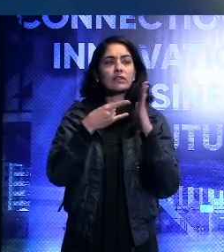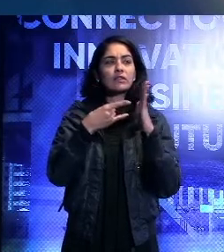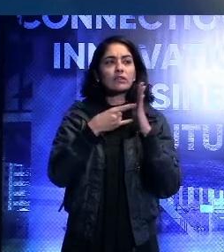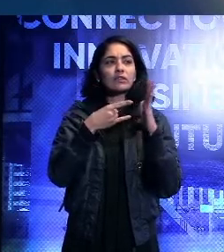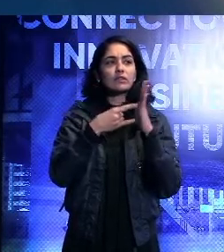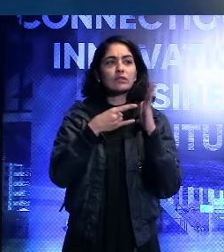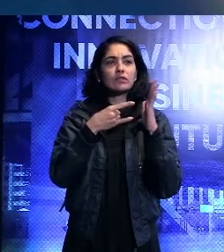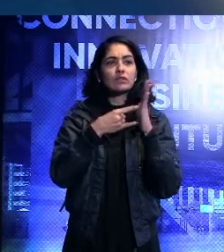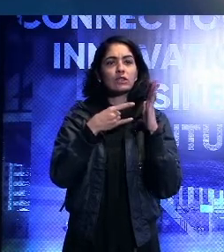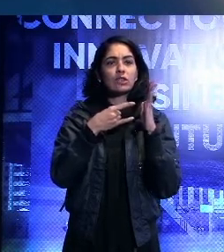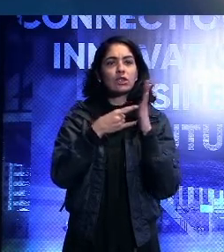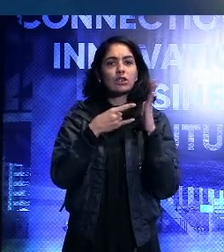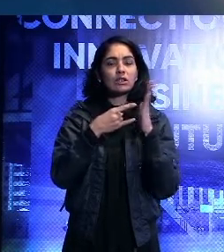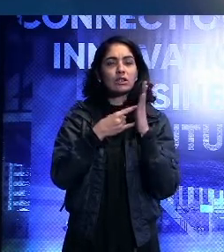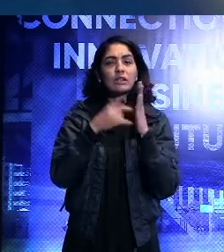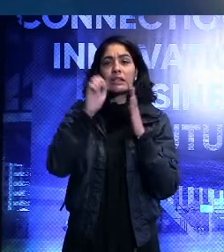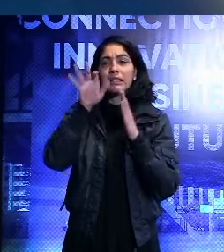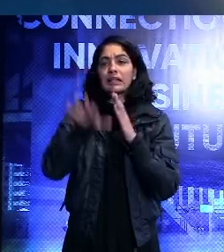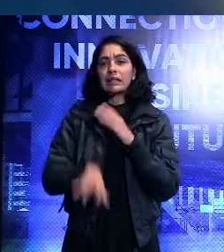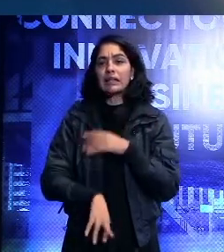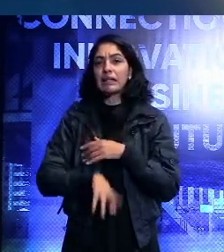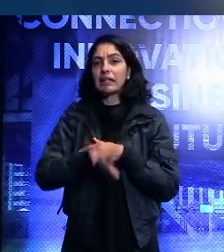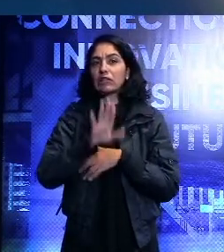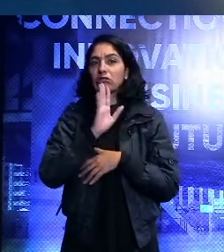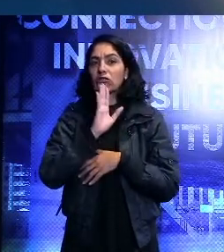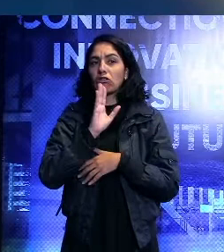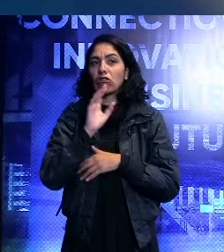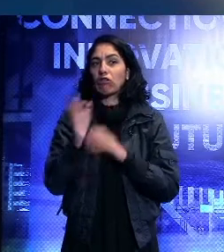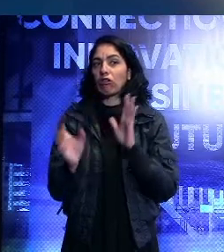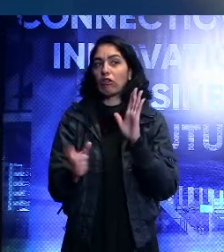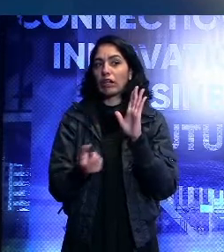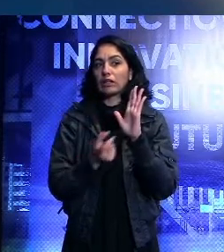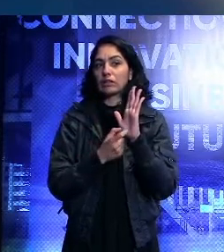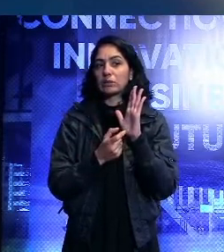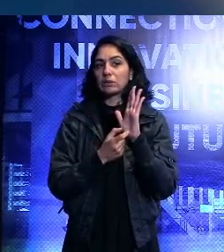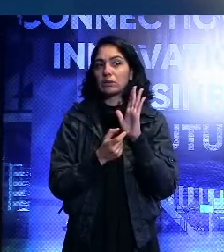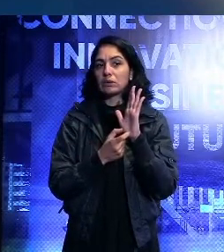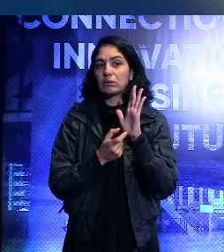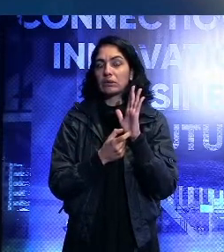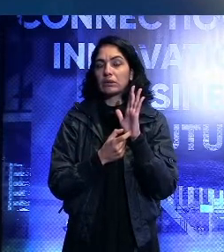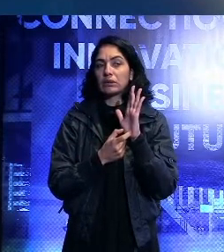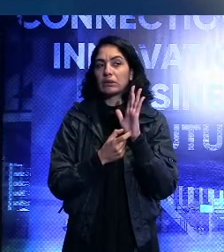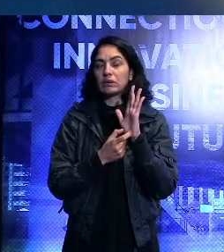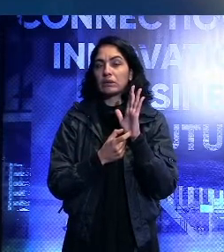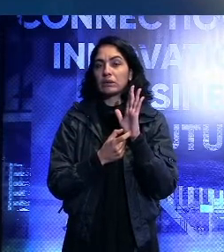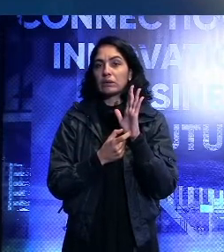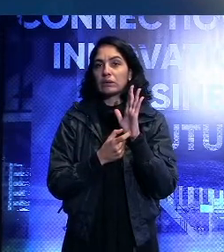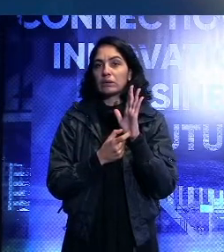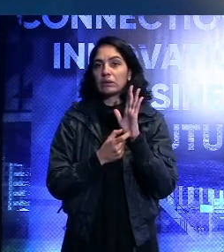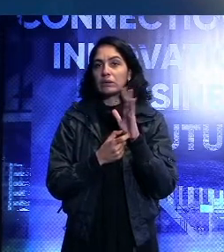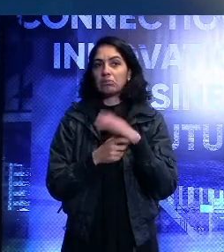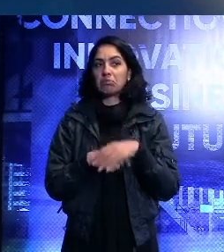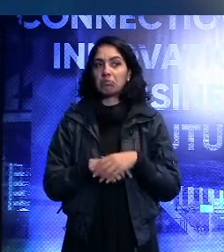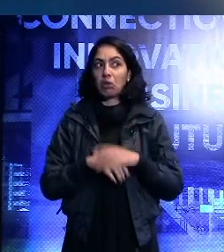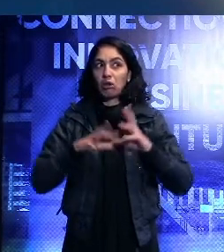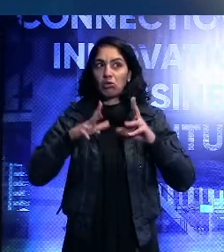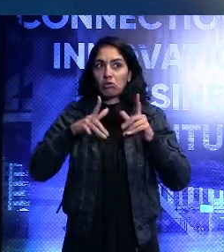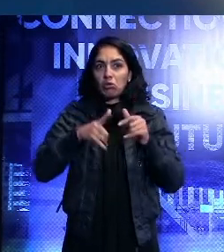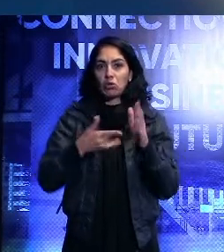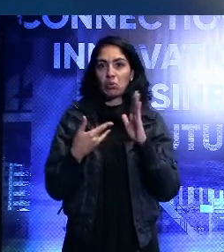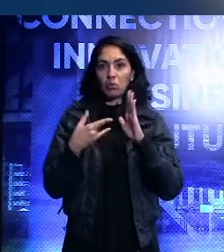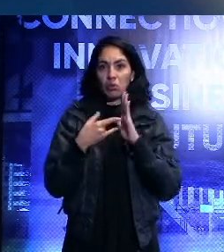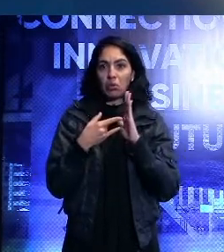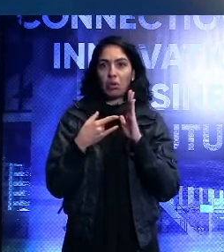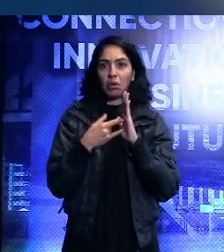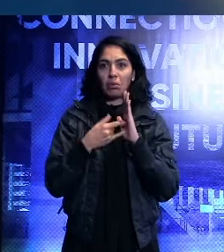isso. Quem aqui não conhece programação orientada a objeto? Todo mundo programador orientado a objeto. Agora faz o palestrante